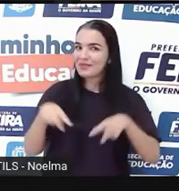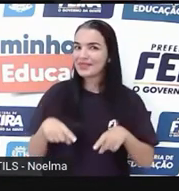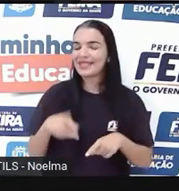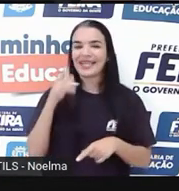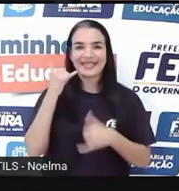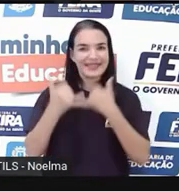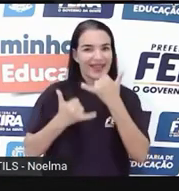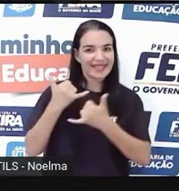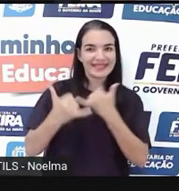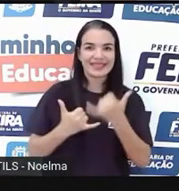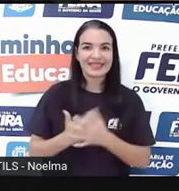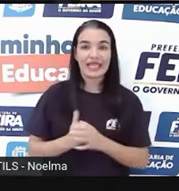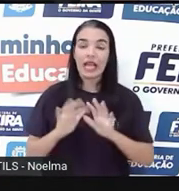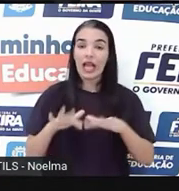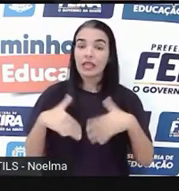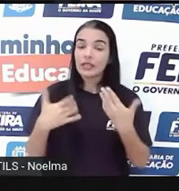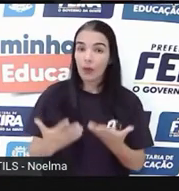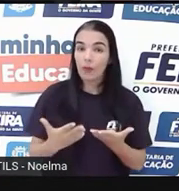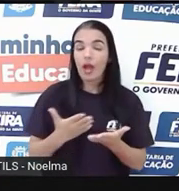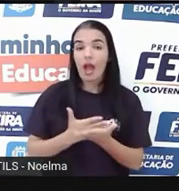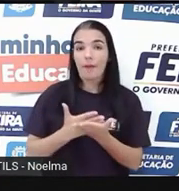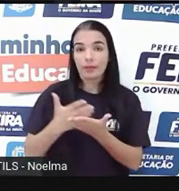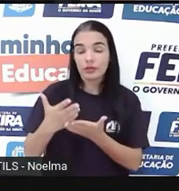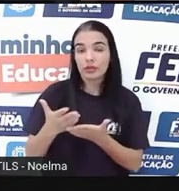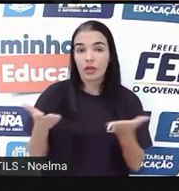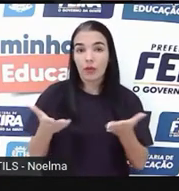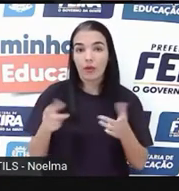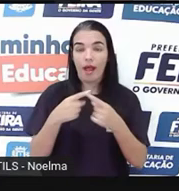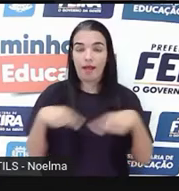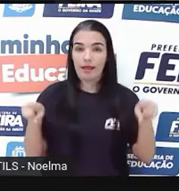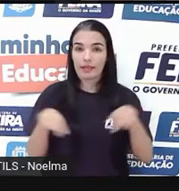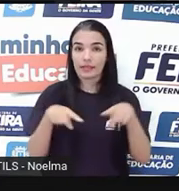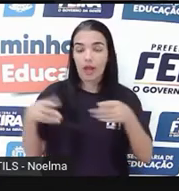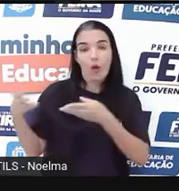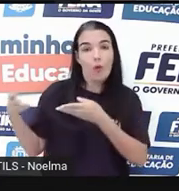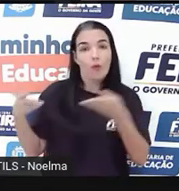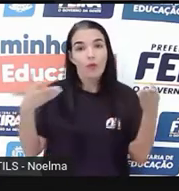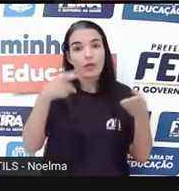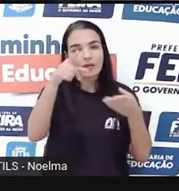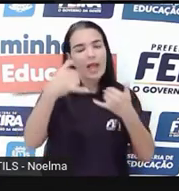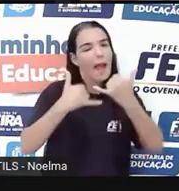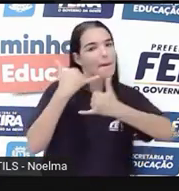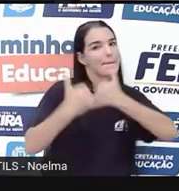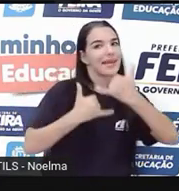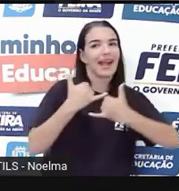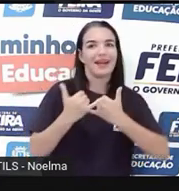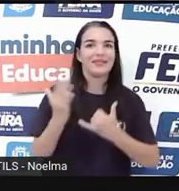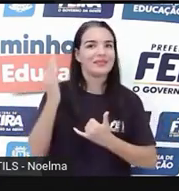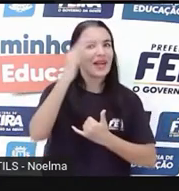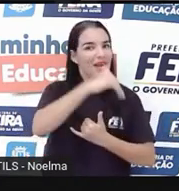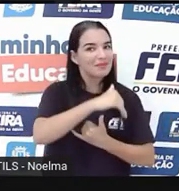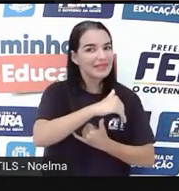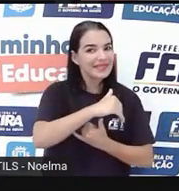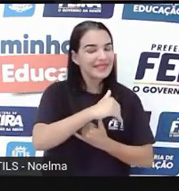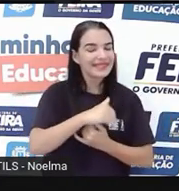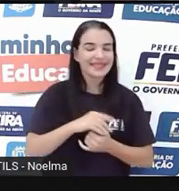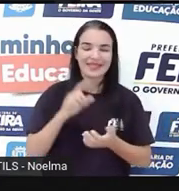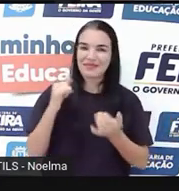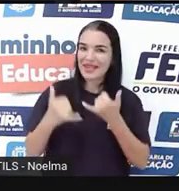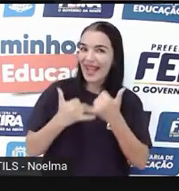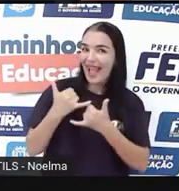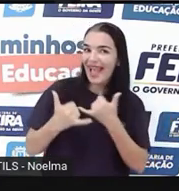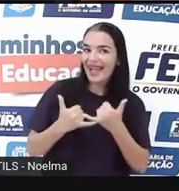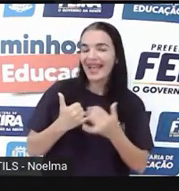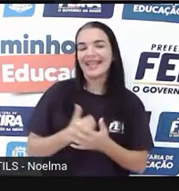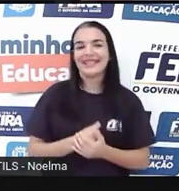divertida. E a partir desta canção, eu convido-os a brincar. Let's play. Vamos